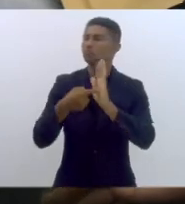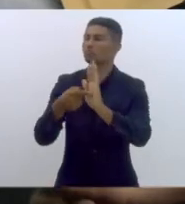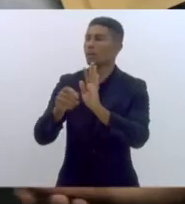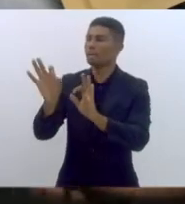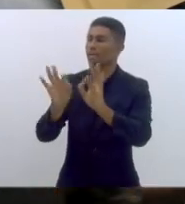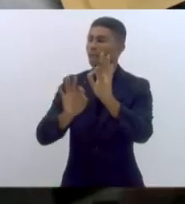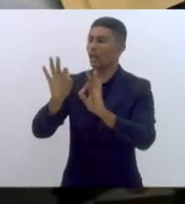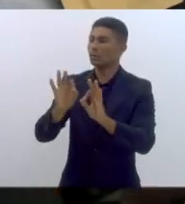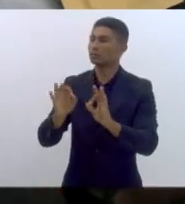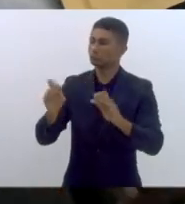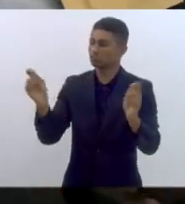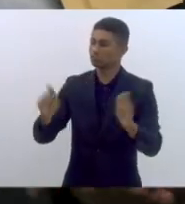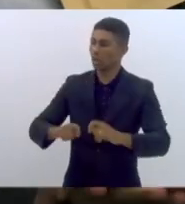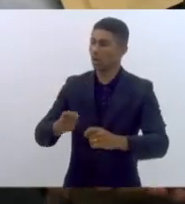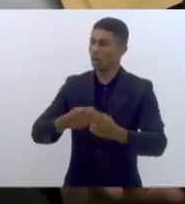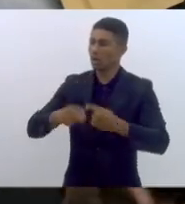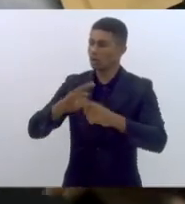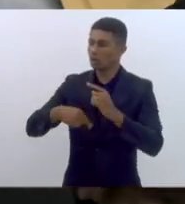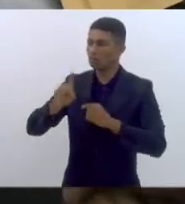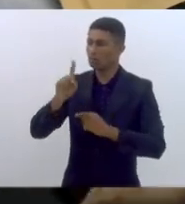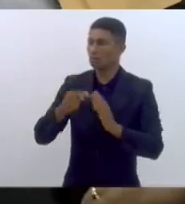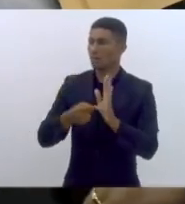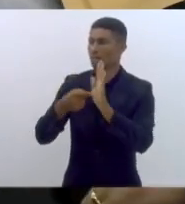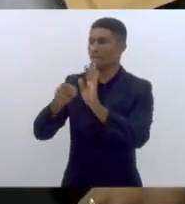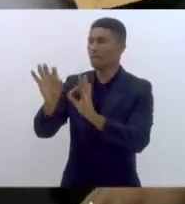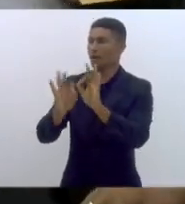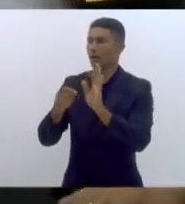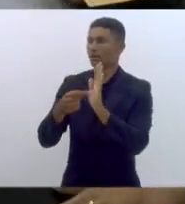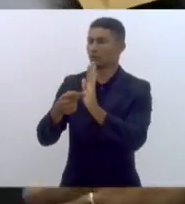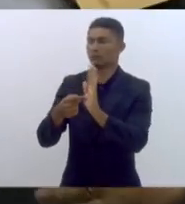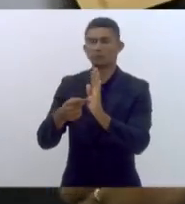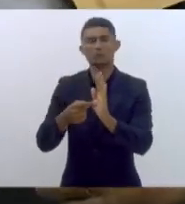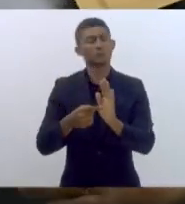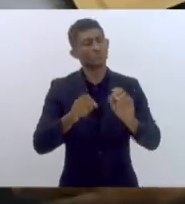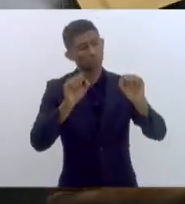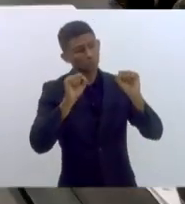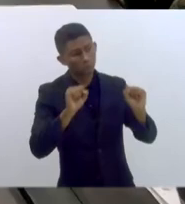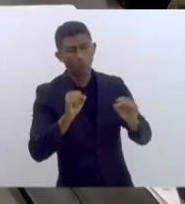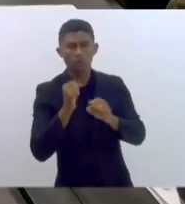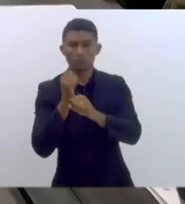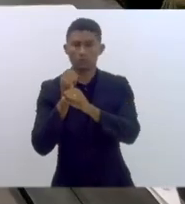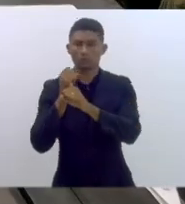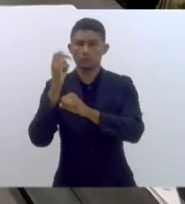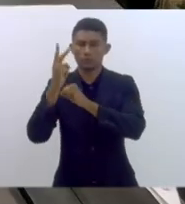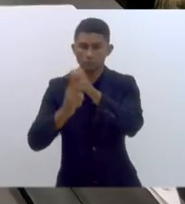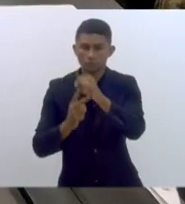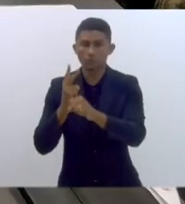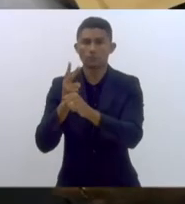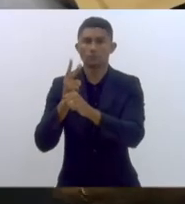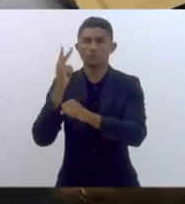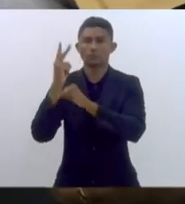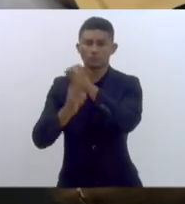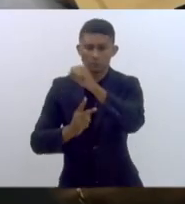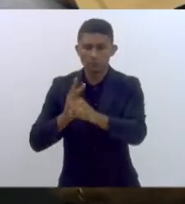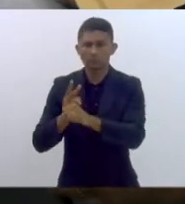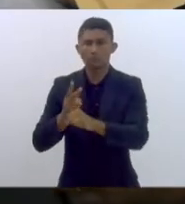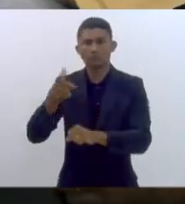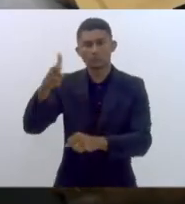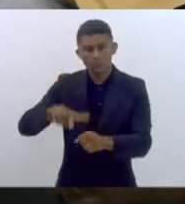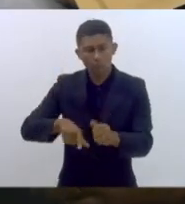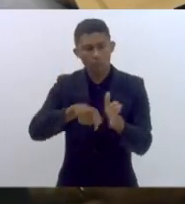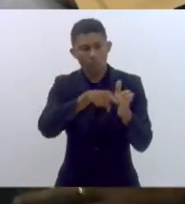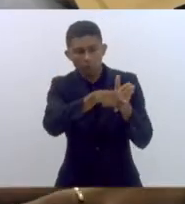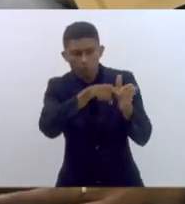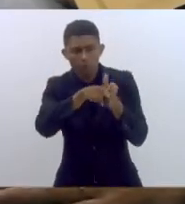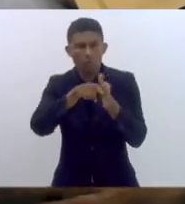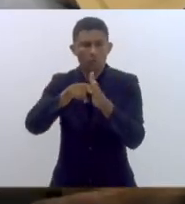regime de recuperação fiscal. O plano, ele pode ser revisto a cada 2 anos. É isso que eu ia dizer. Tem a obrigação de ser revisto a cada 2 anos. Então, nessas